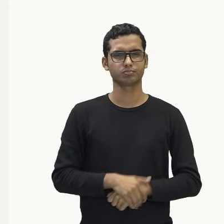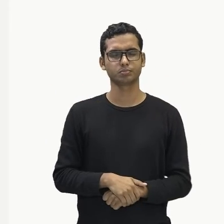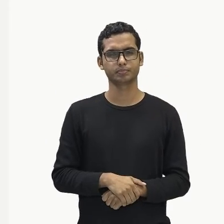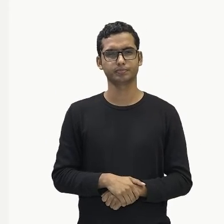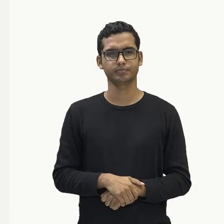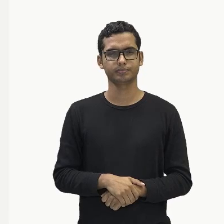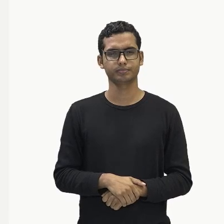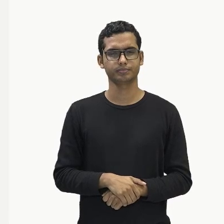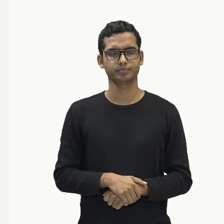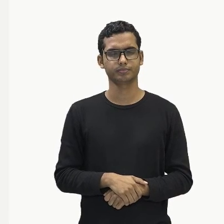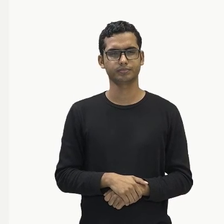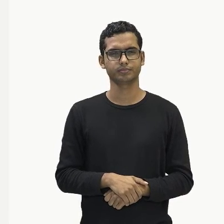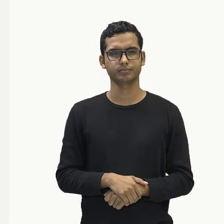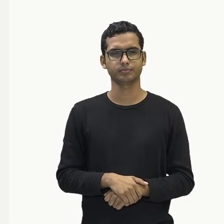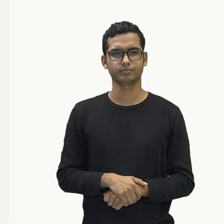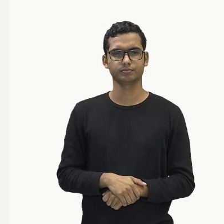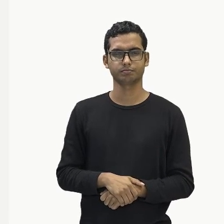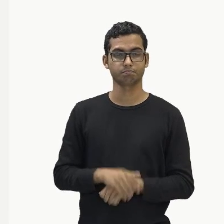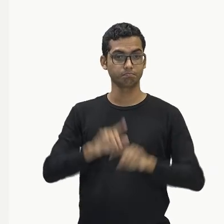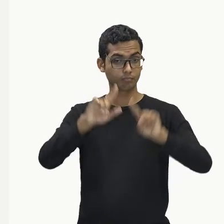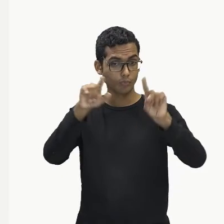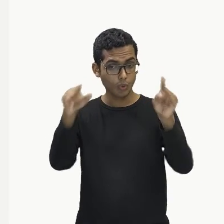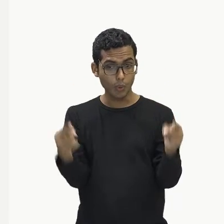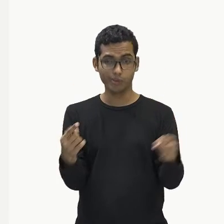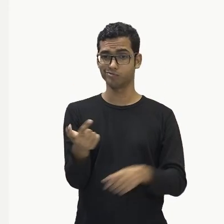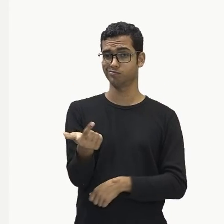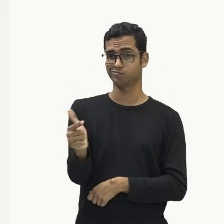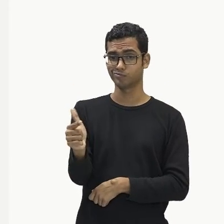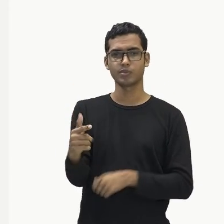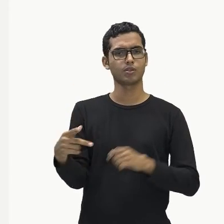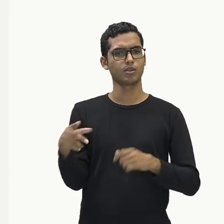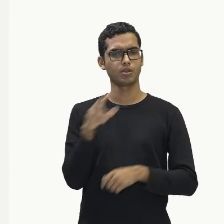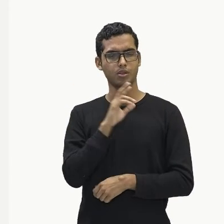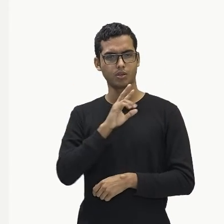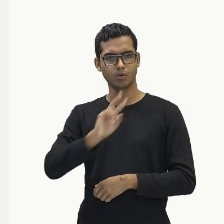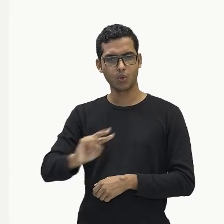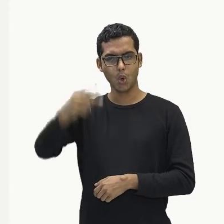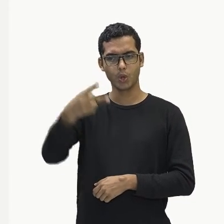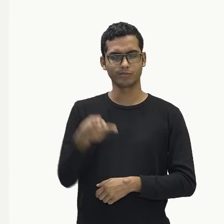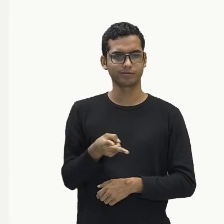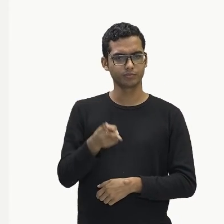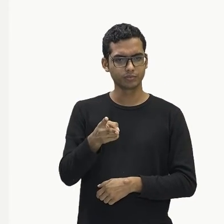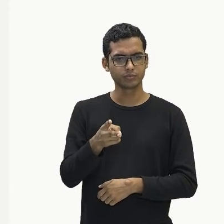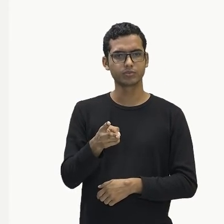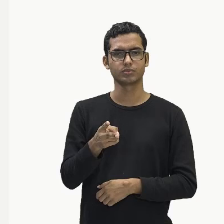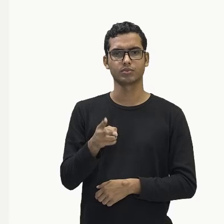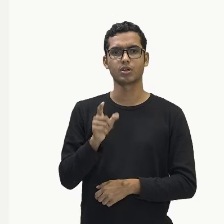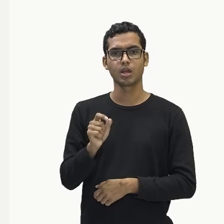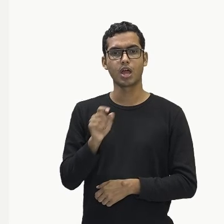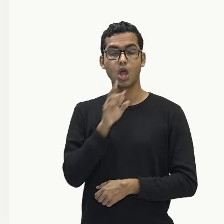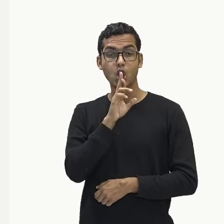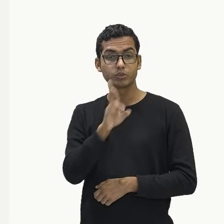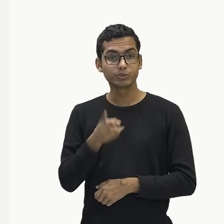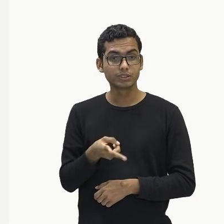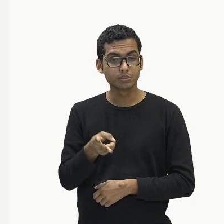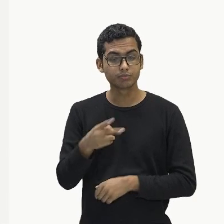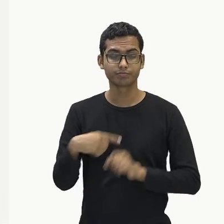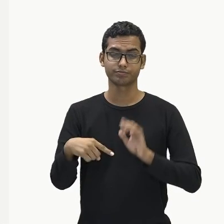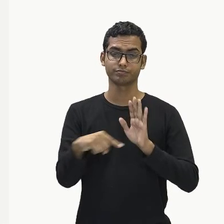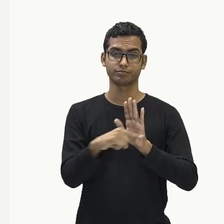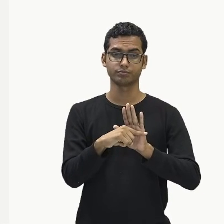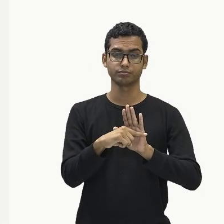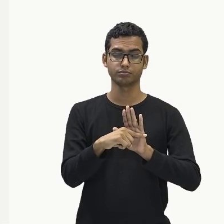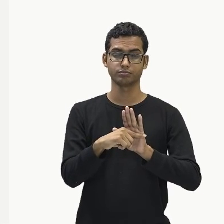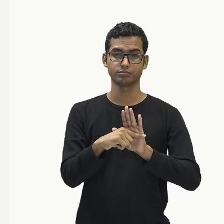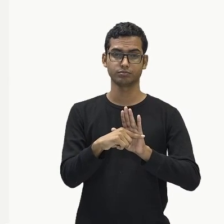Que quando não tiver o parêntese, a potência sempre será negativa. Então,